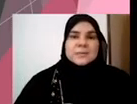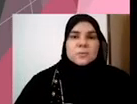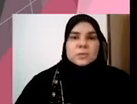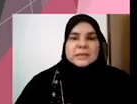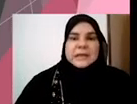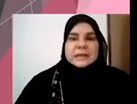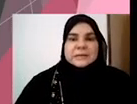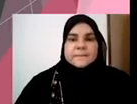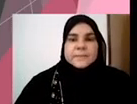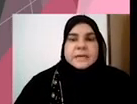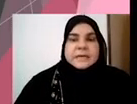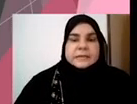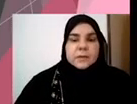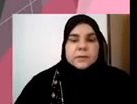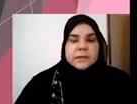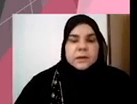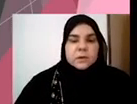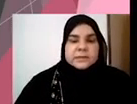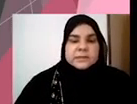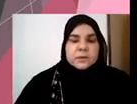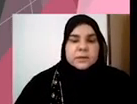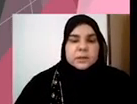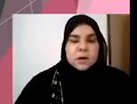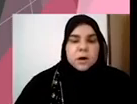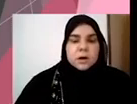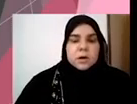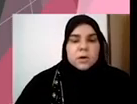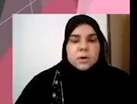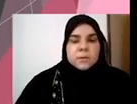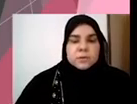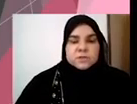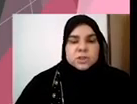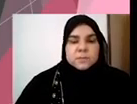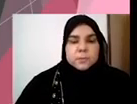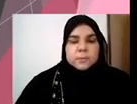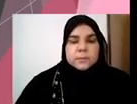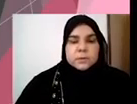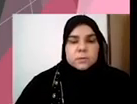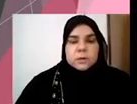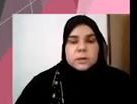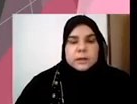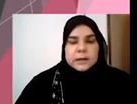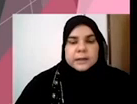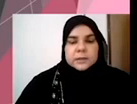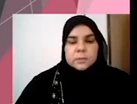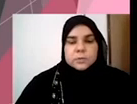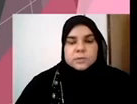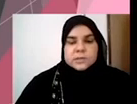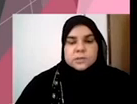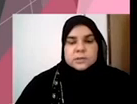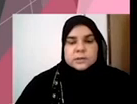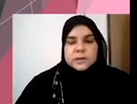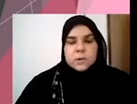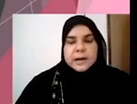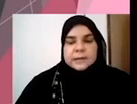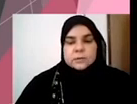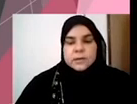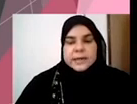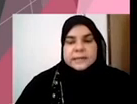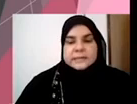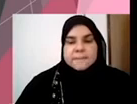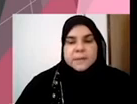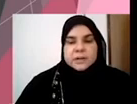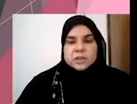porque assim não muda nada. Então, o que aconteceu aqui, ó? Como eu dividi por 1.000 aqui o